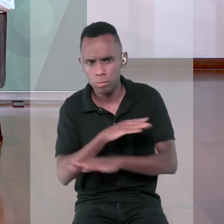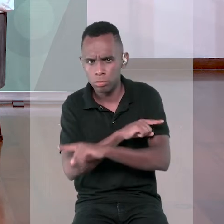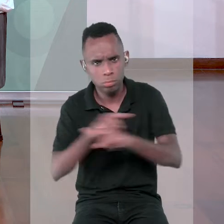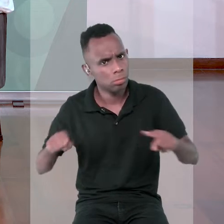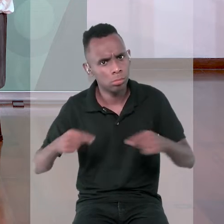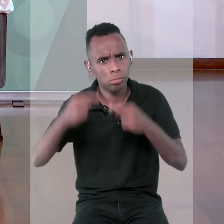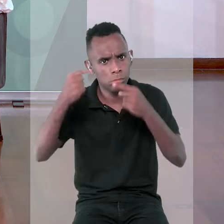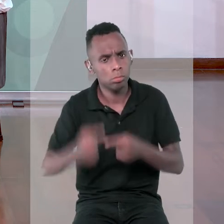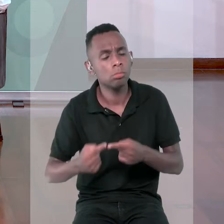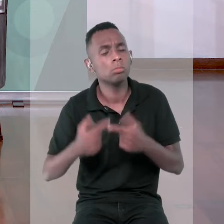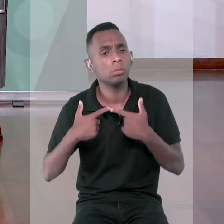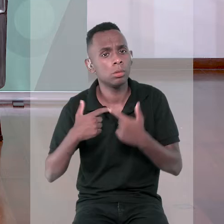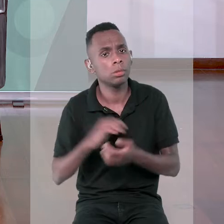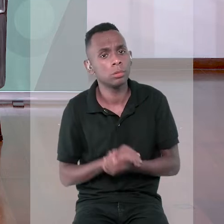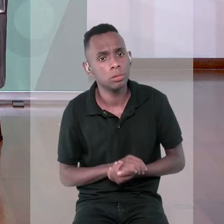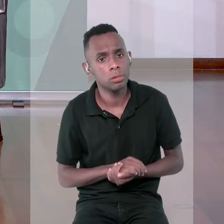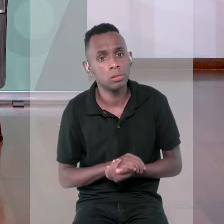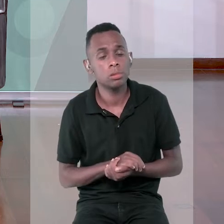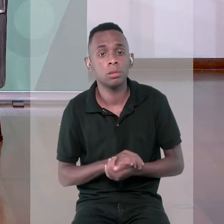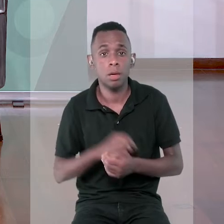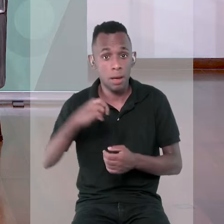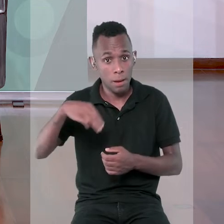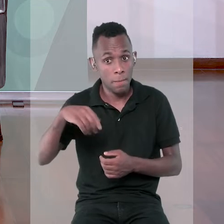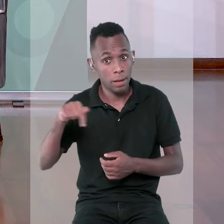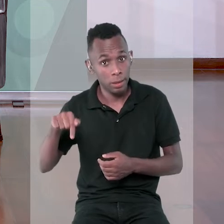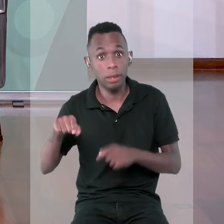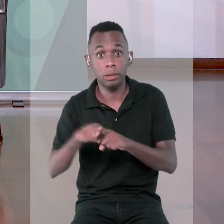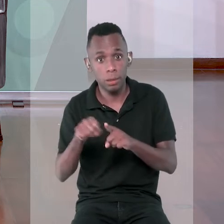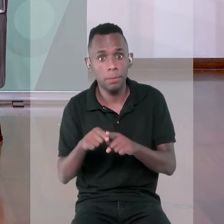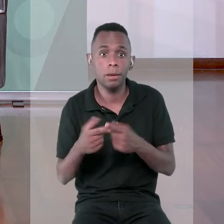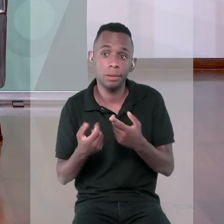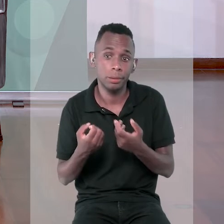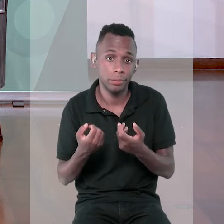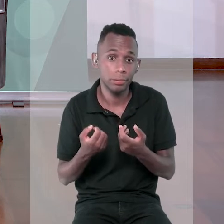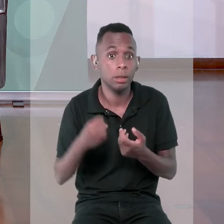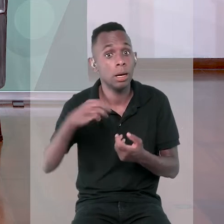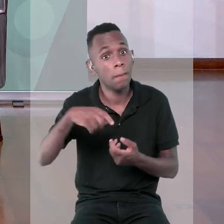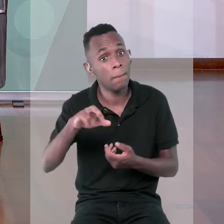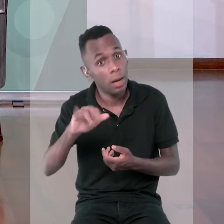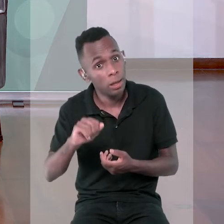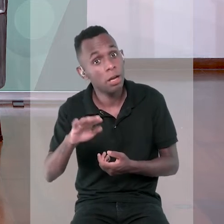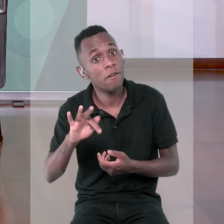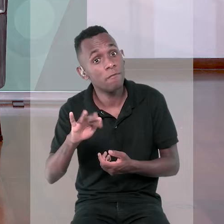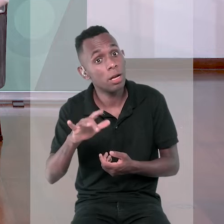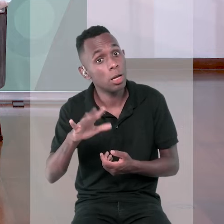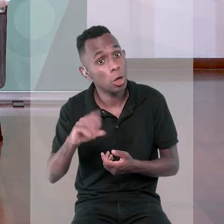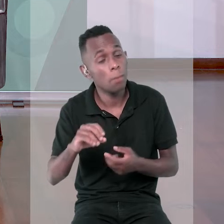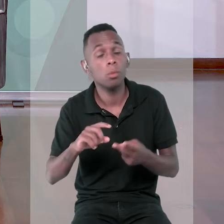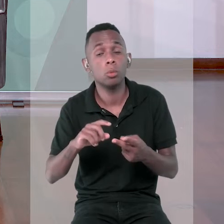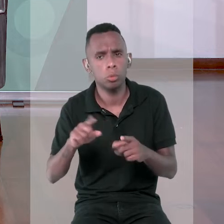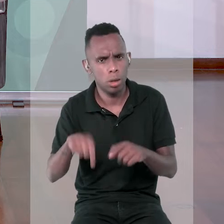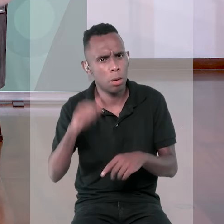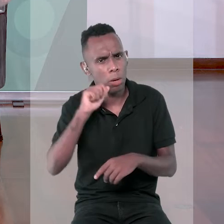acontecer, não, gente. Parou ali. Não só Maria Quitéria, mas depois eu conto, se a gente der tempo, Maria Filipa de Oliveira, uma negra